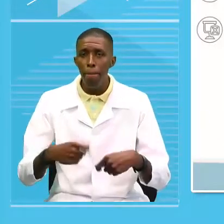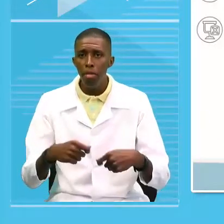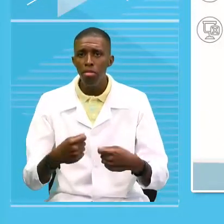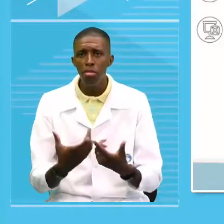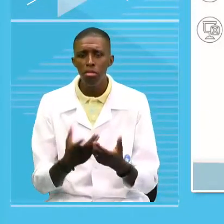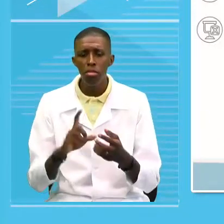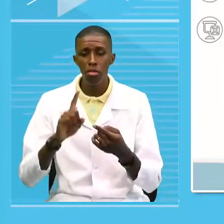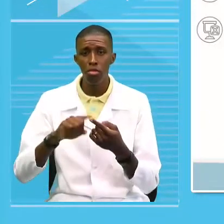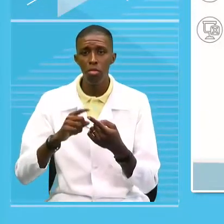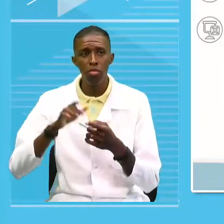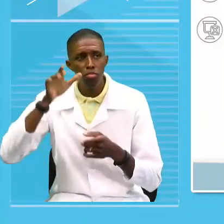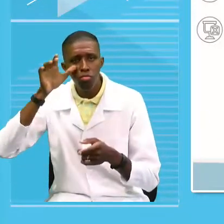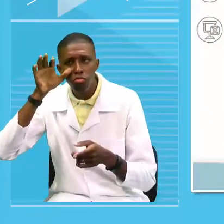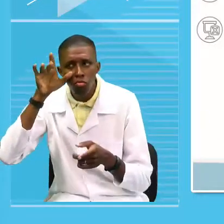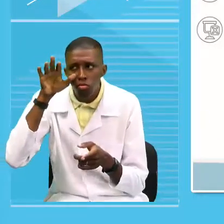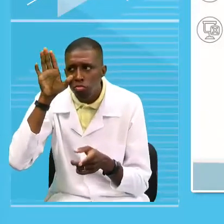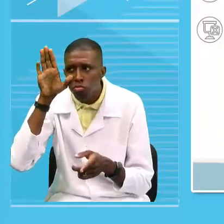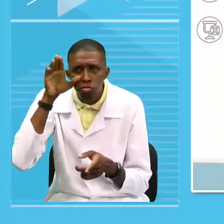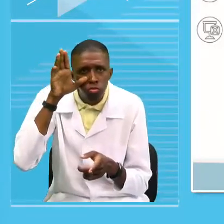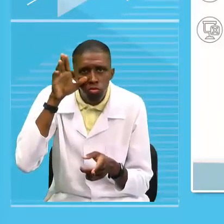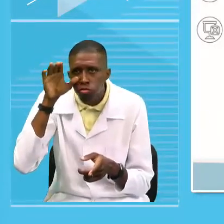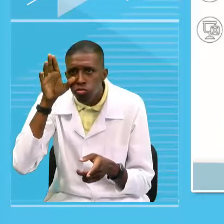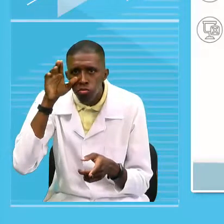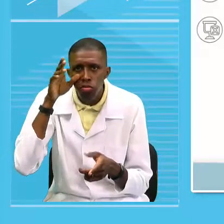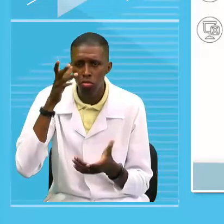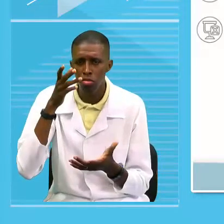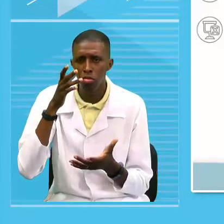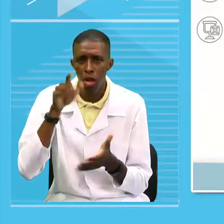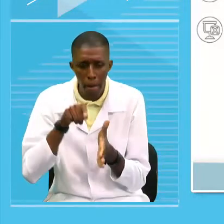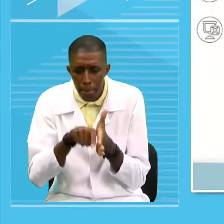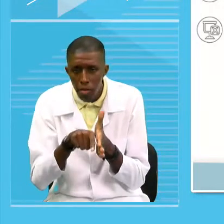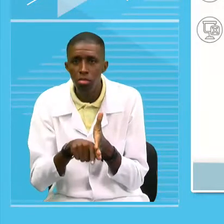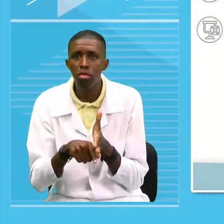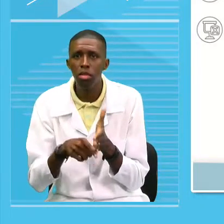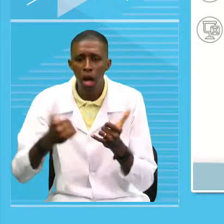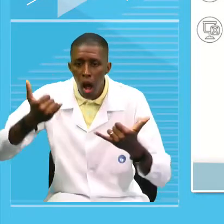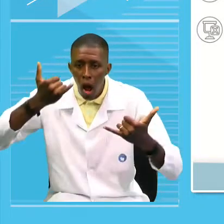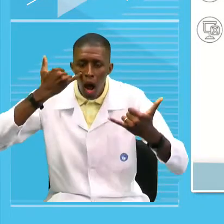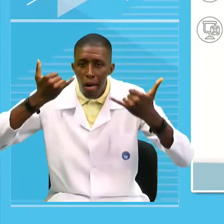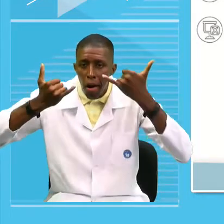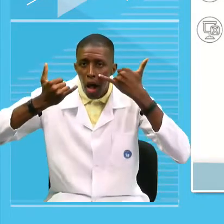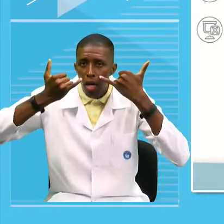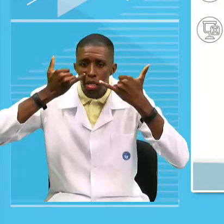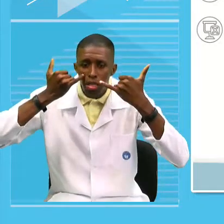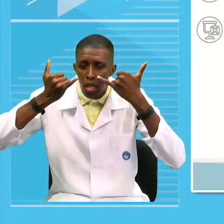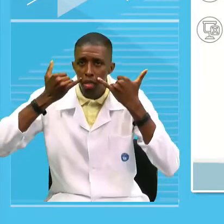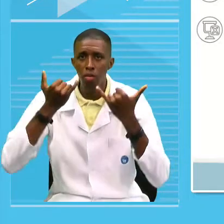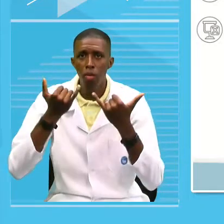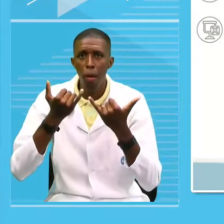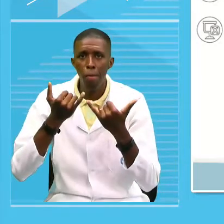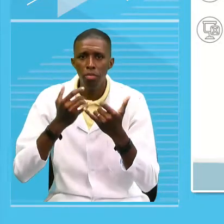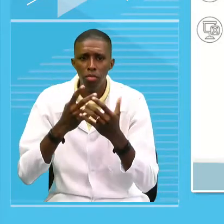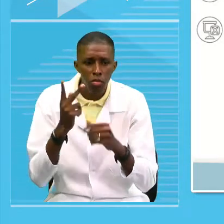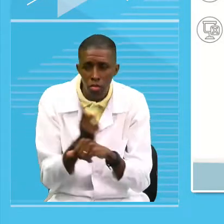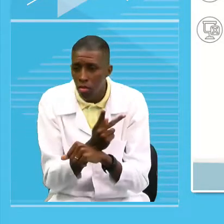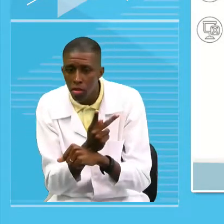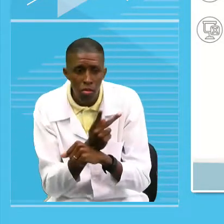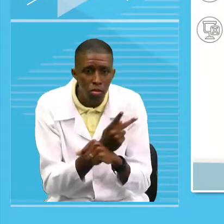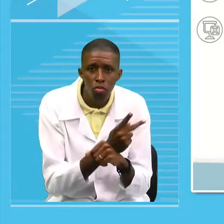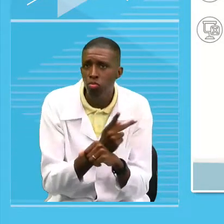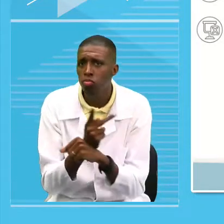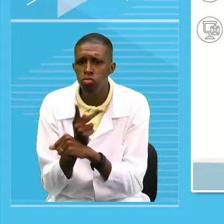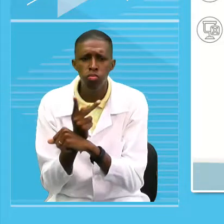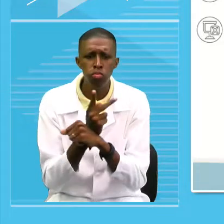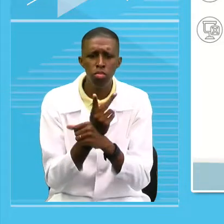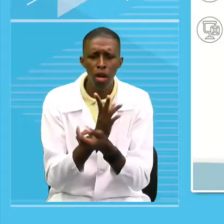então eu também vou buscar informação não vou ficar lá no WhatsApp esperando aquele monte de